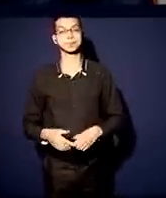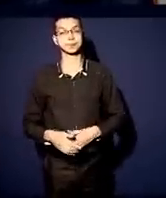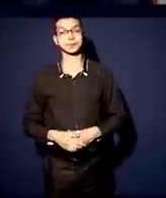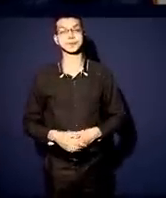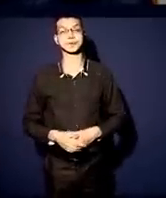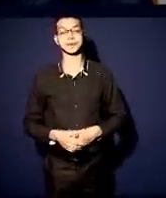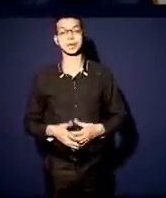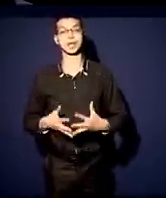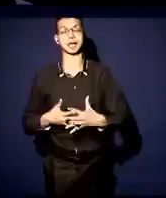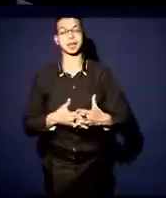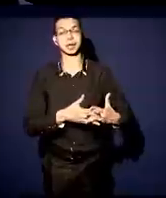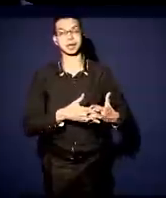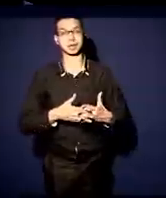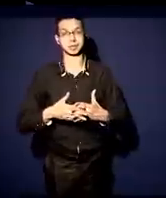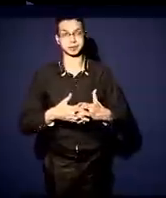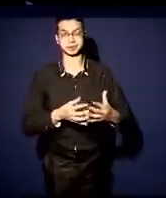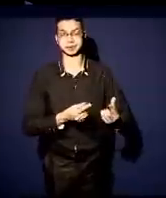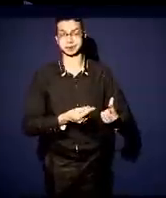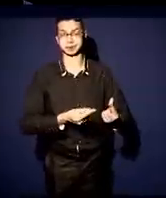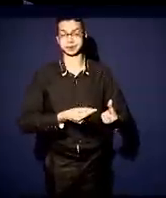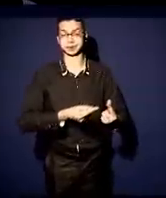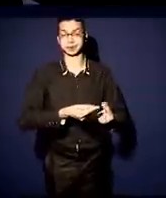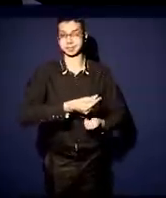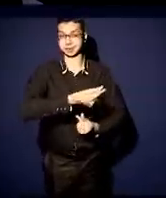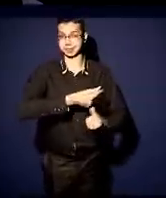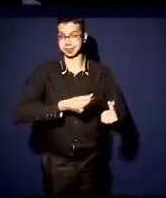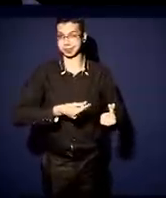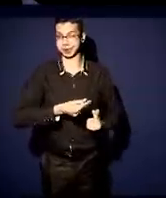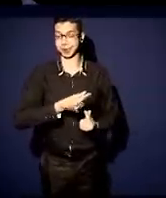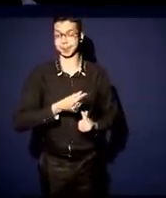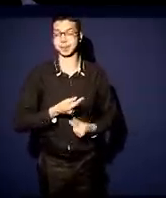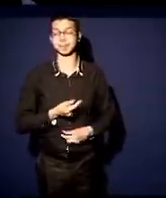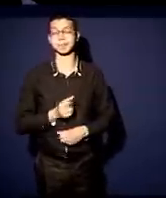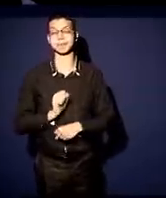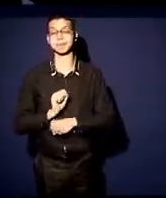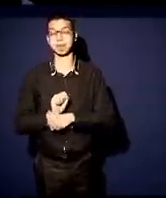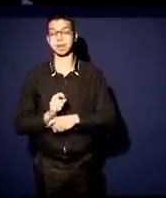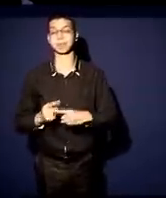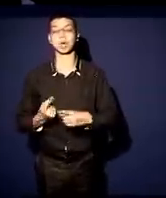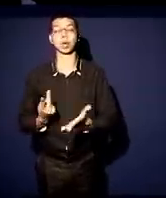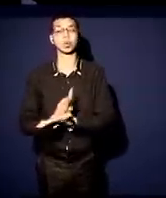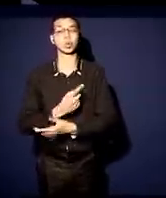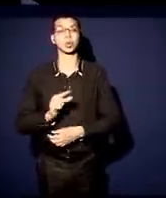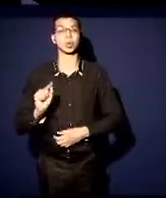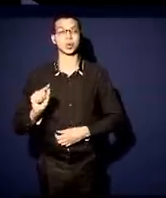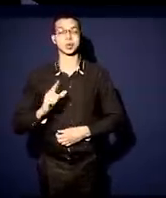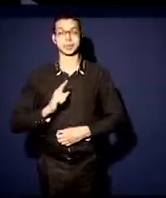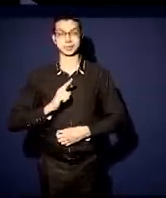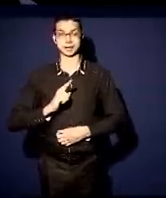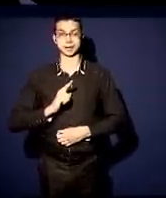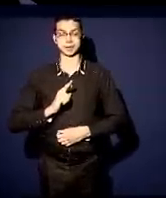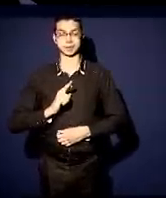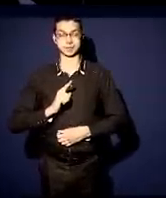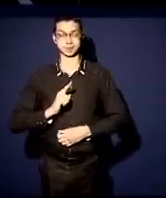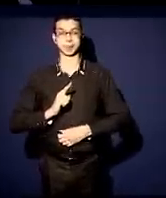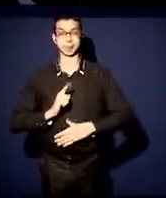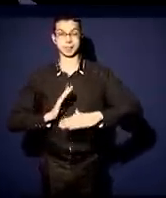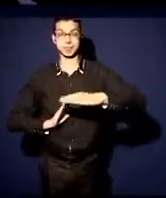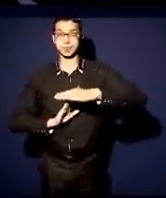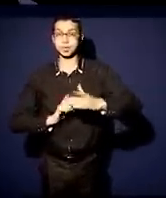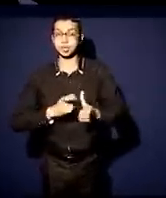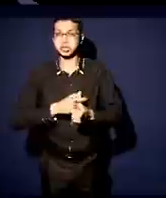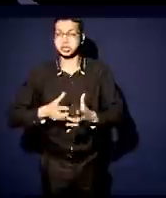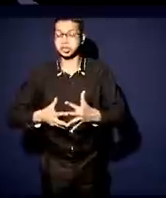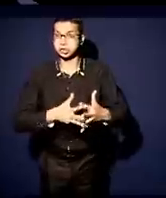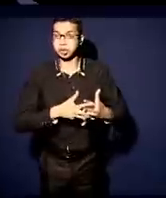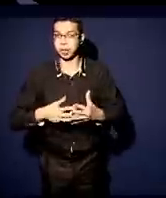de diminuir a sua conta? O que está acontecendo? Como você tem o limite de endividamento dos Estados Unidos que está sendo